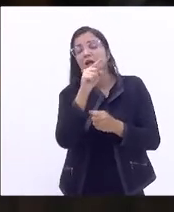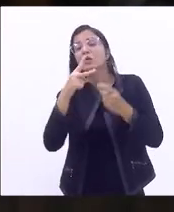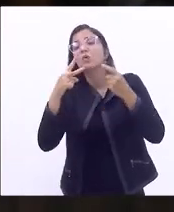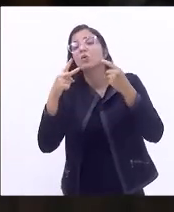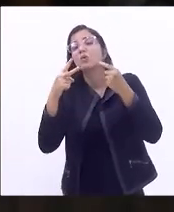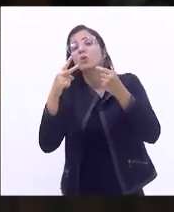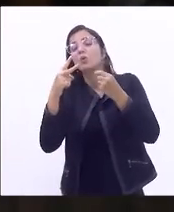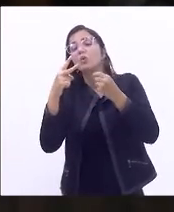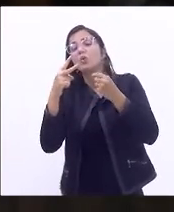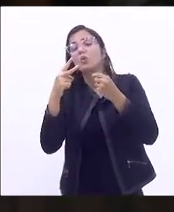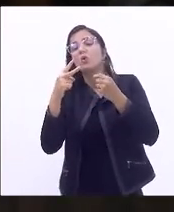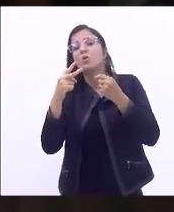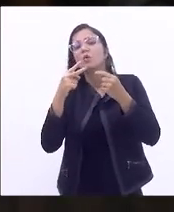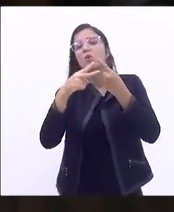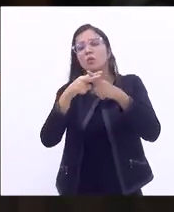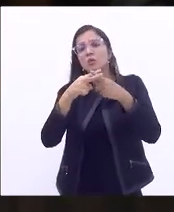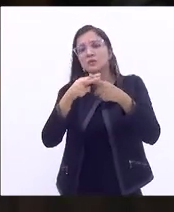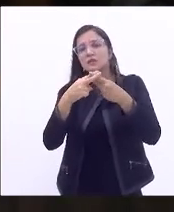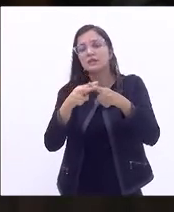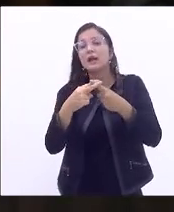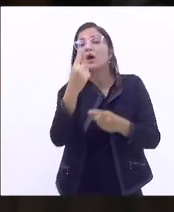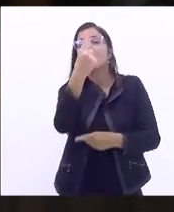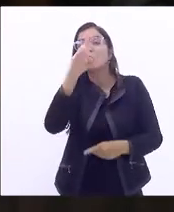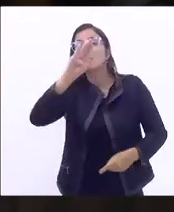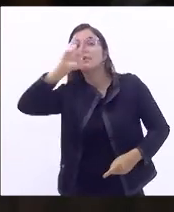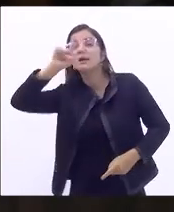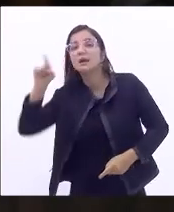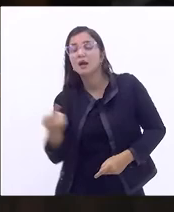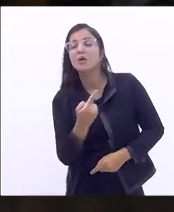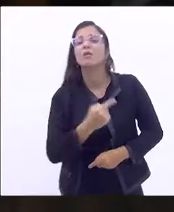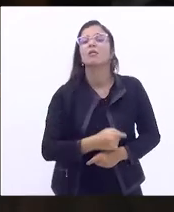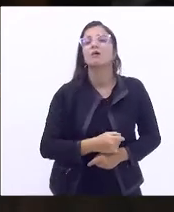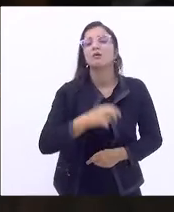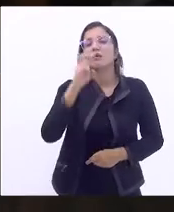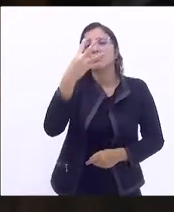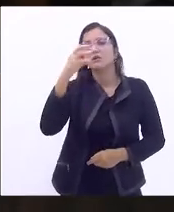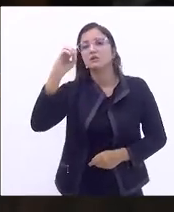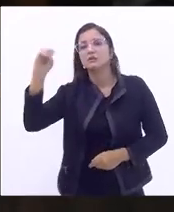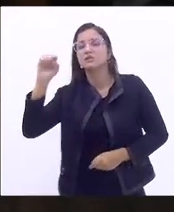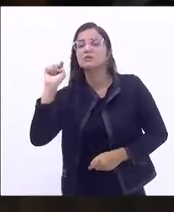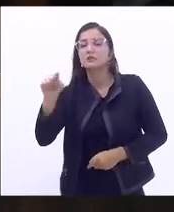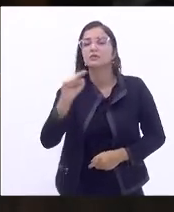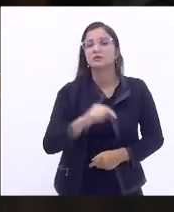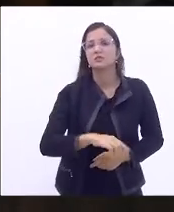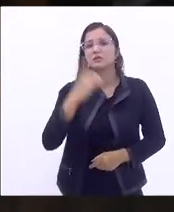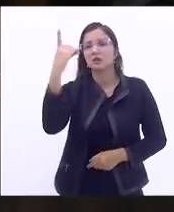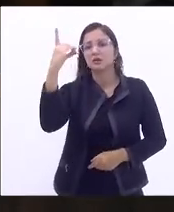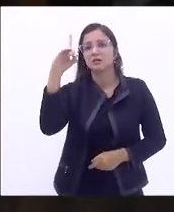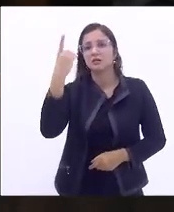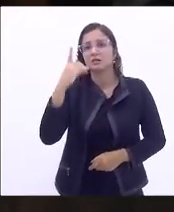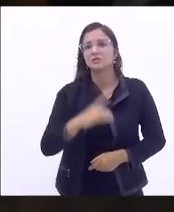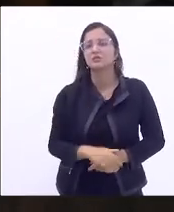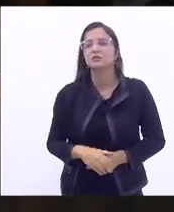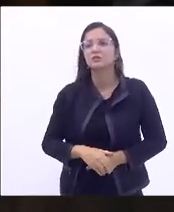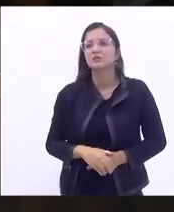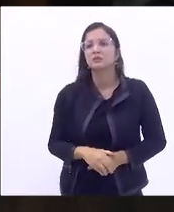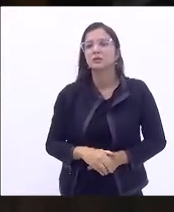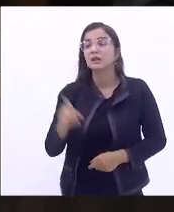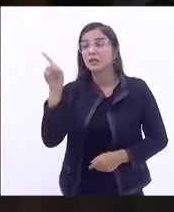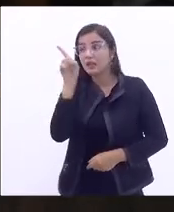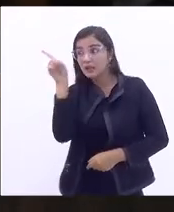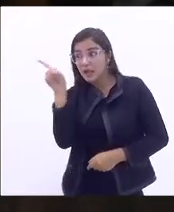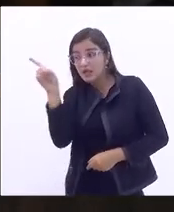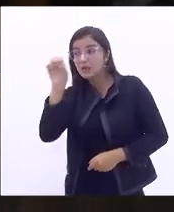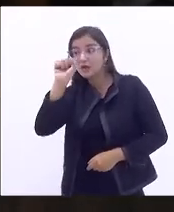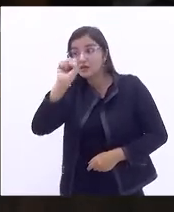US$ 1 bilhão. Na verdade, US$ 1,4 bilhões. Então, fui procurado pela Rio Indústria, pelo Sérgio, que